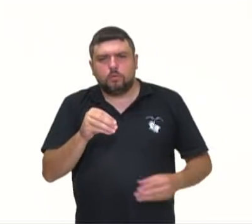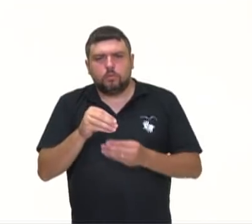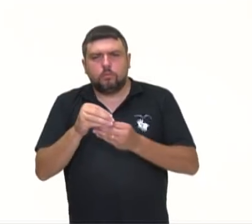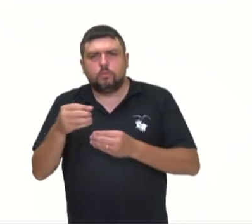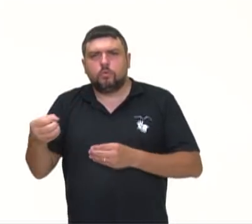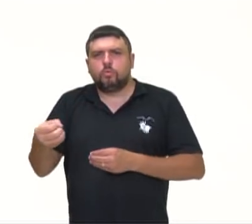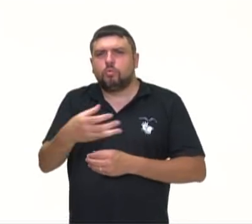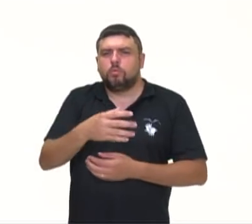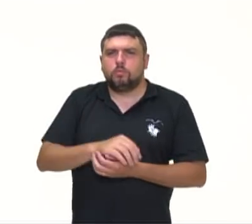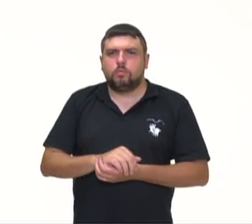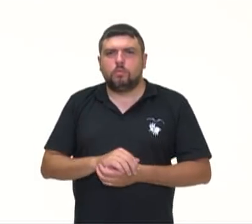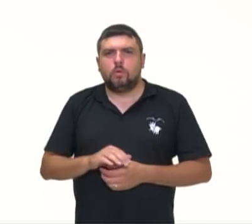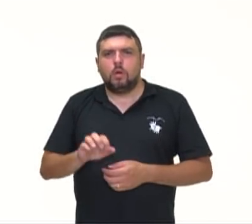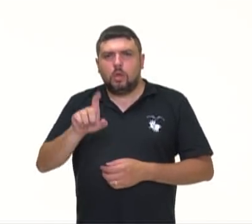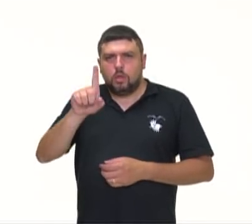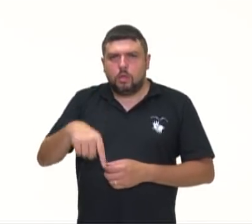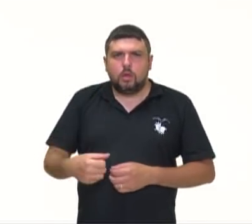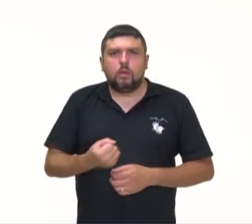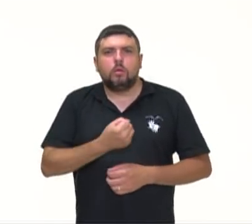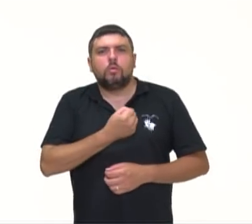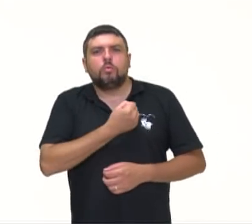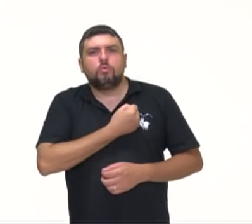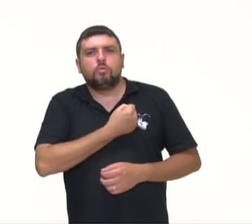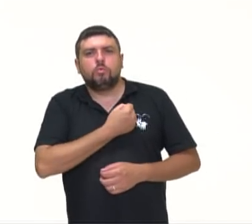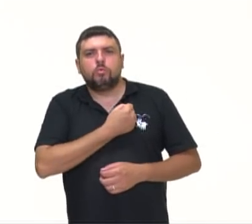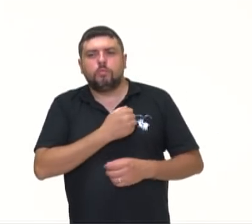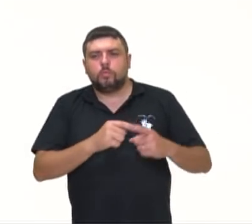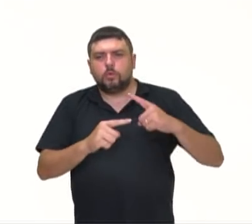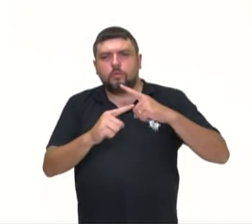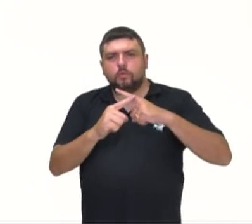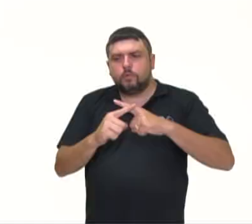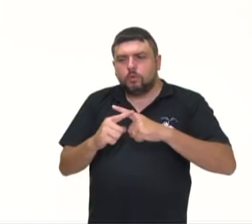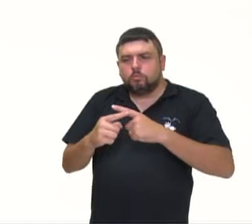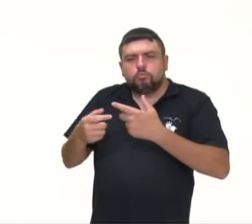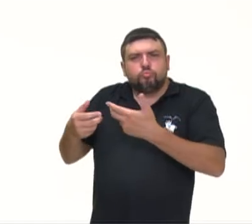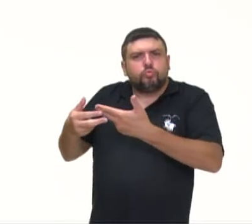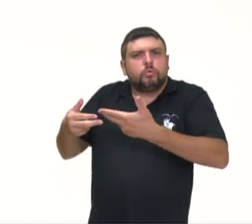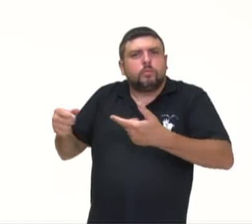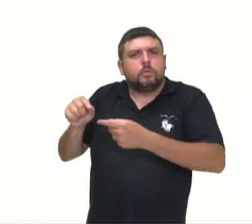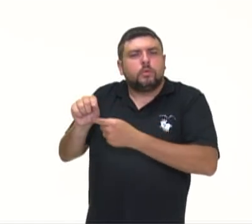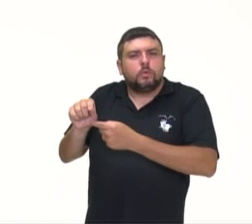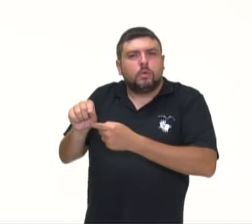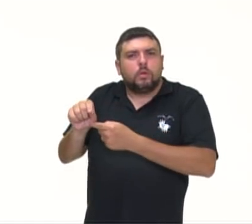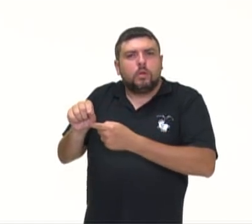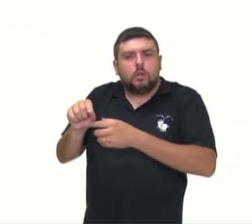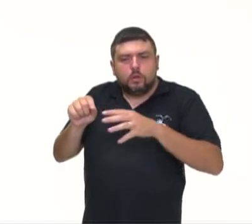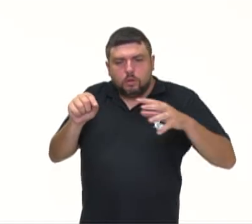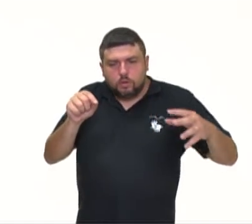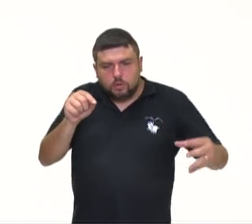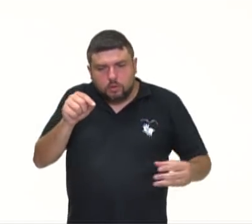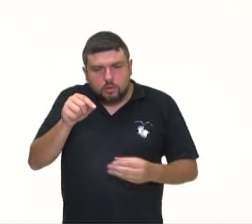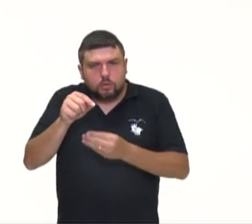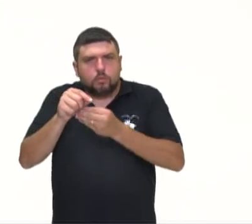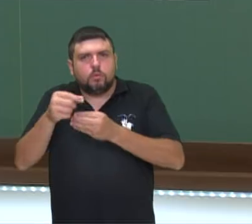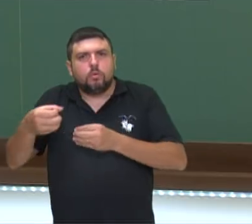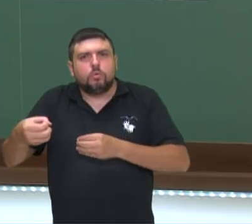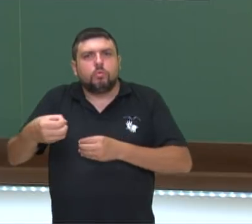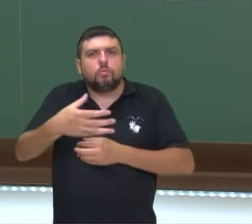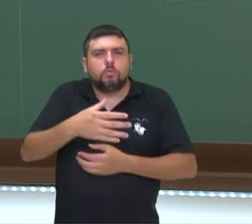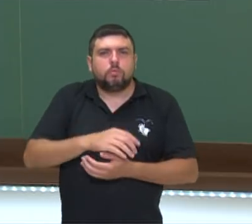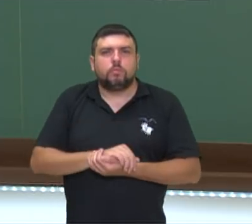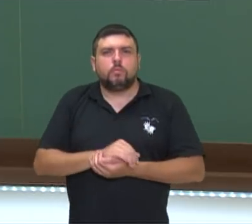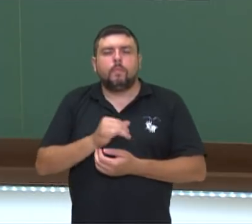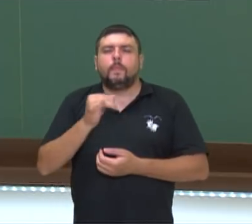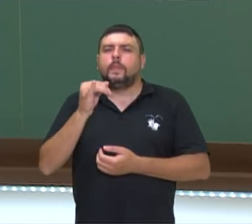um número que deve multiplicar uma grandeza para atualizá-la numa valorização, né? Então, por